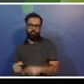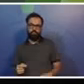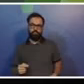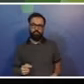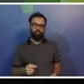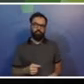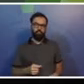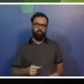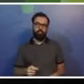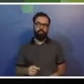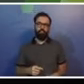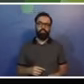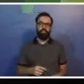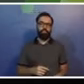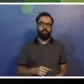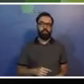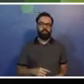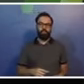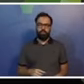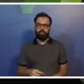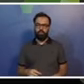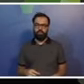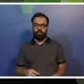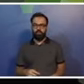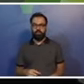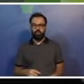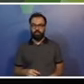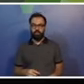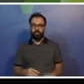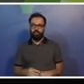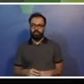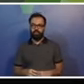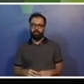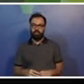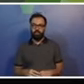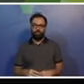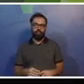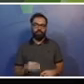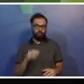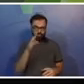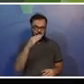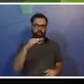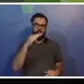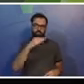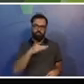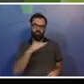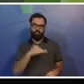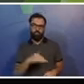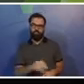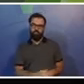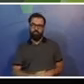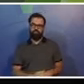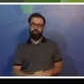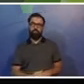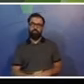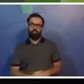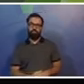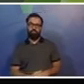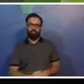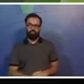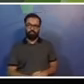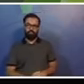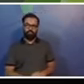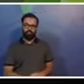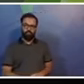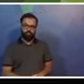vezes 5, ok? O que não dá para eu operar, eu copio de novo na outra linha. 2D eu copiei de